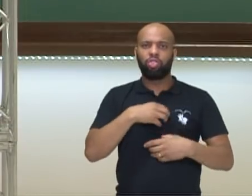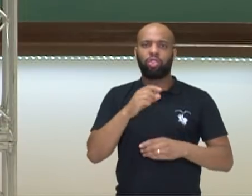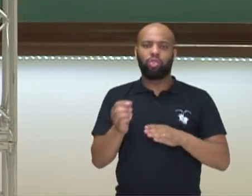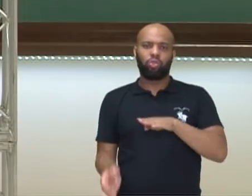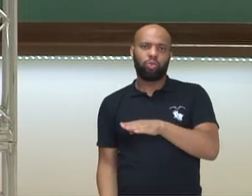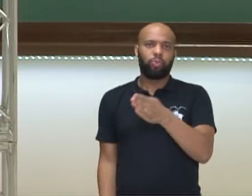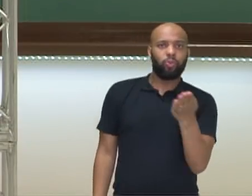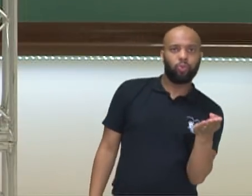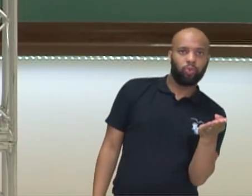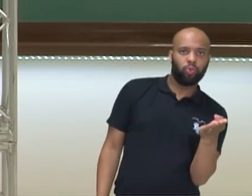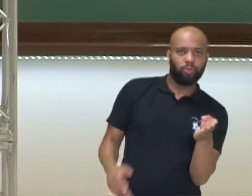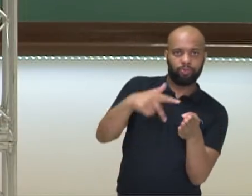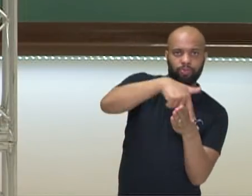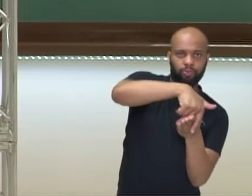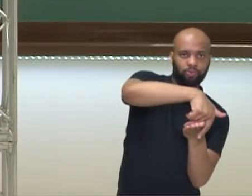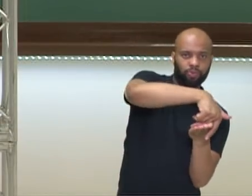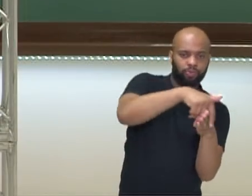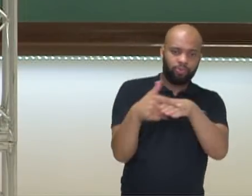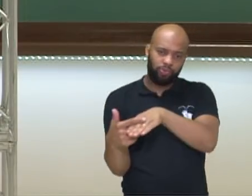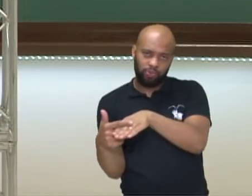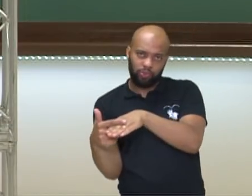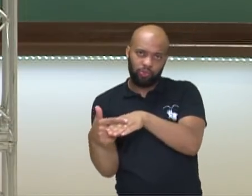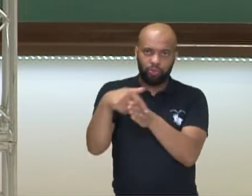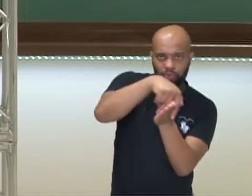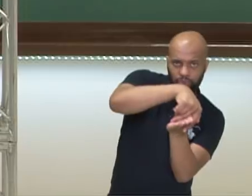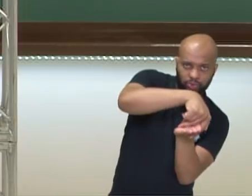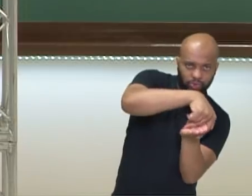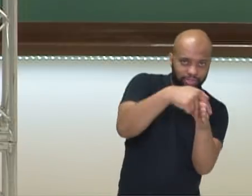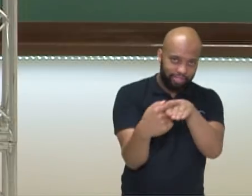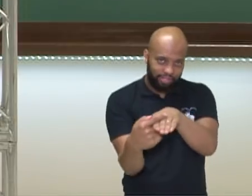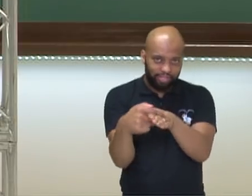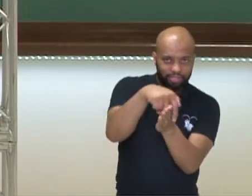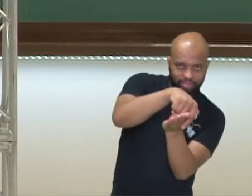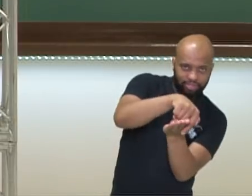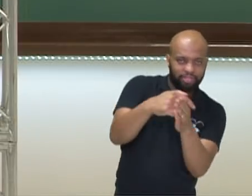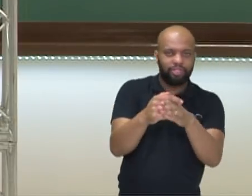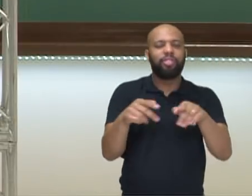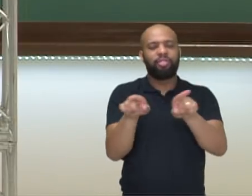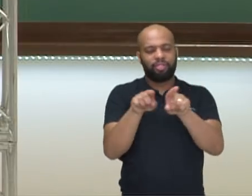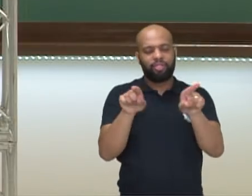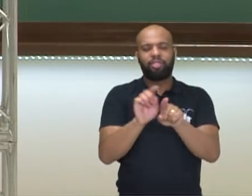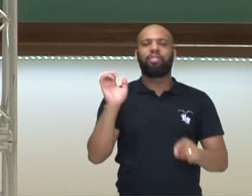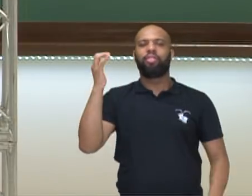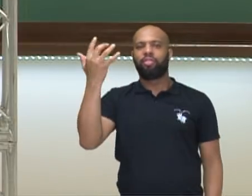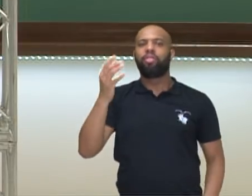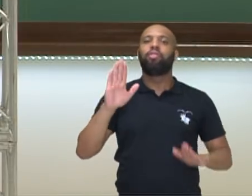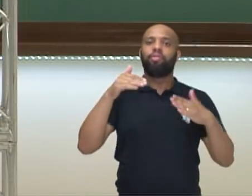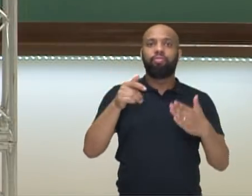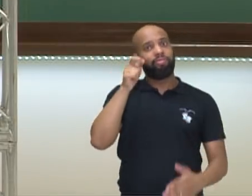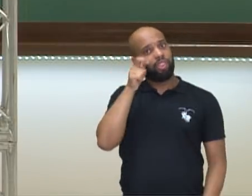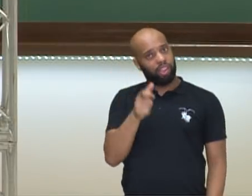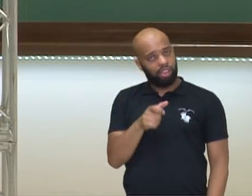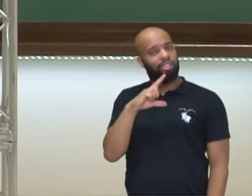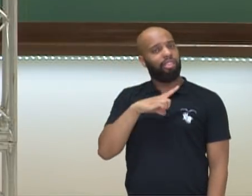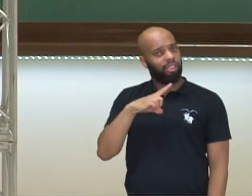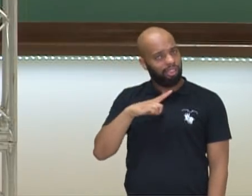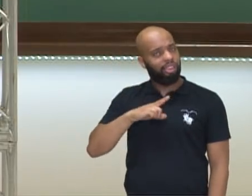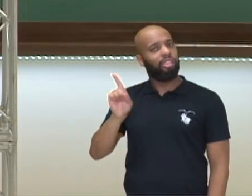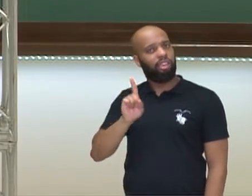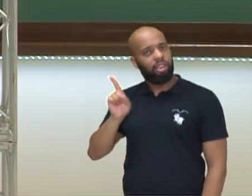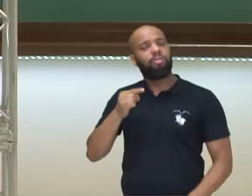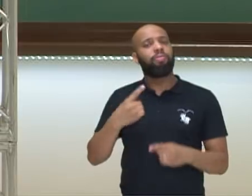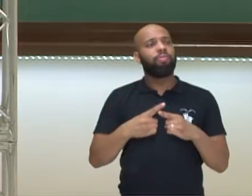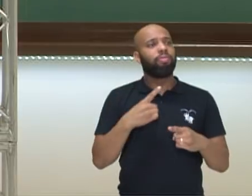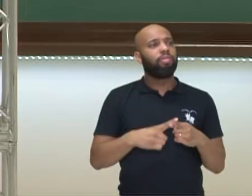lateral, por exemplo, na hora de fazer curvas, né? Ou alguma coisa assim. Então, o interessante desse equipamento é que